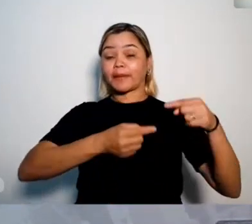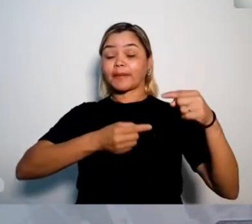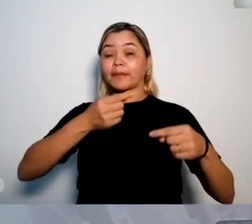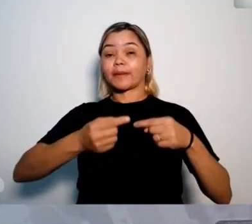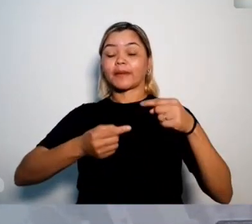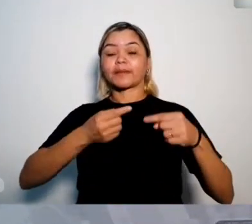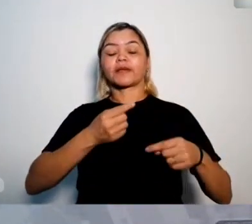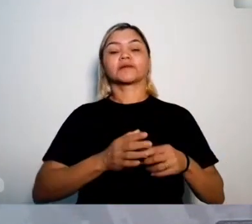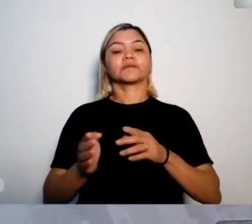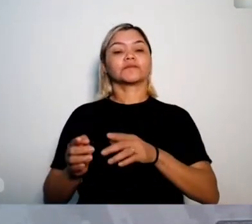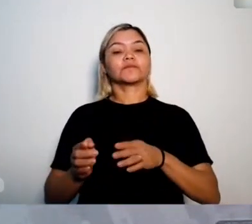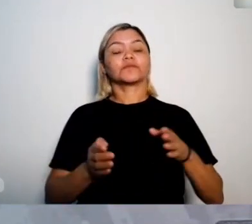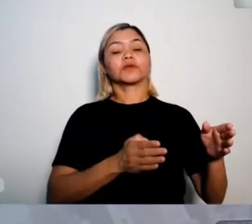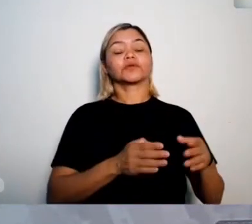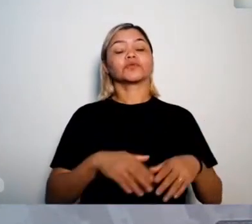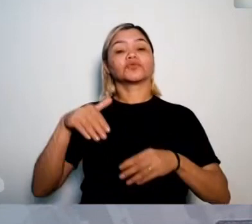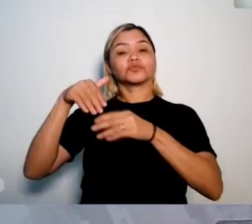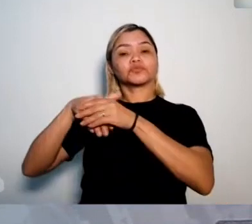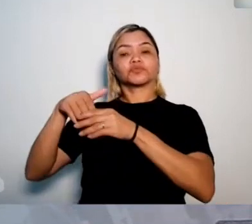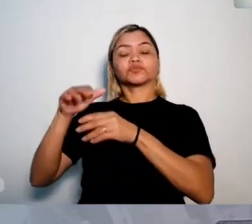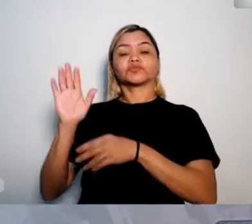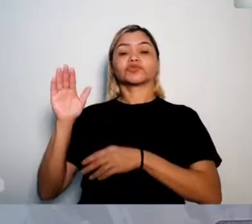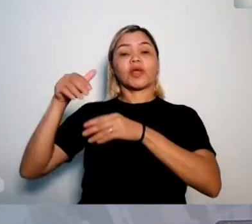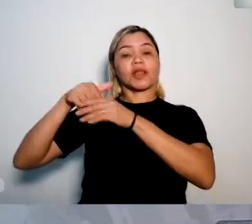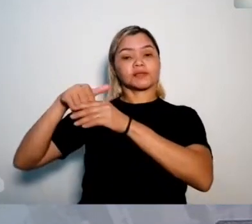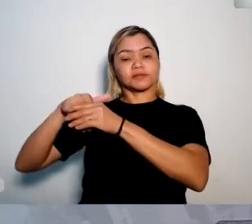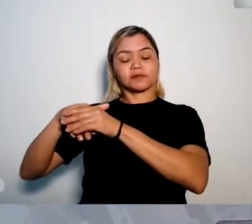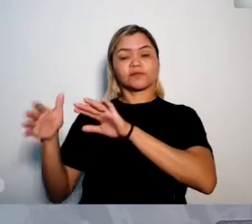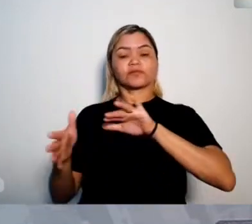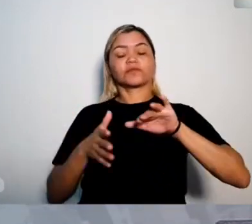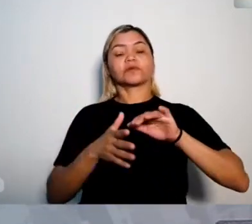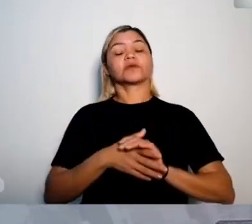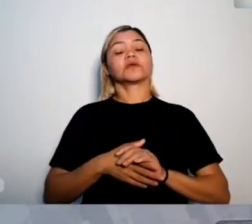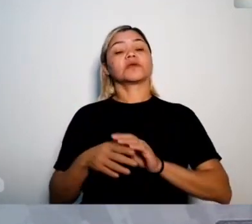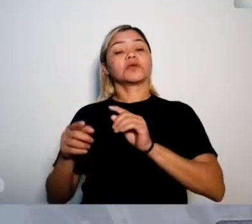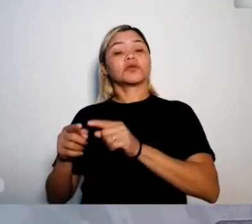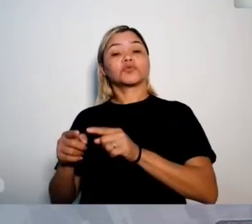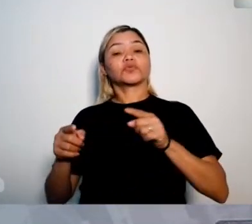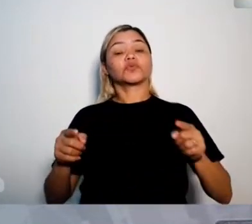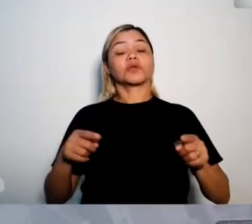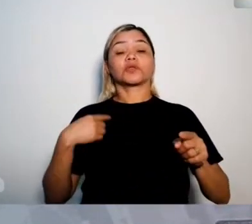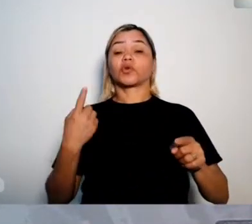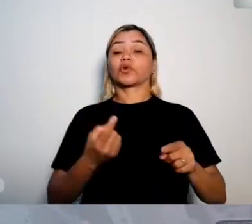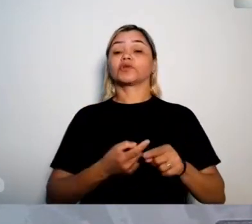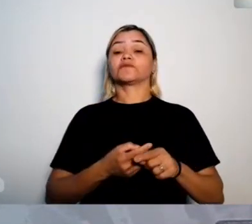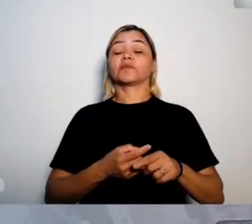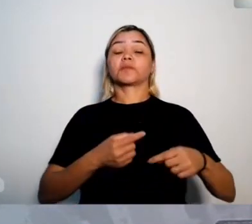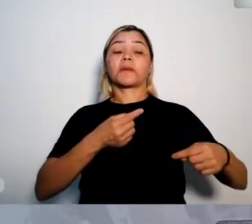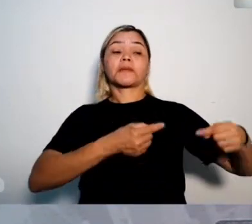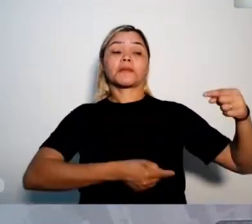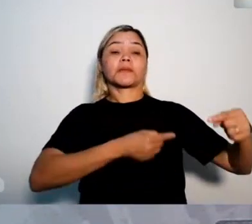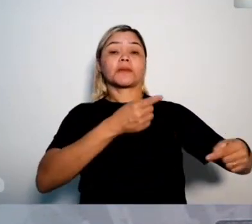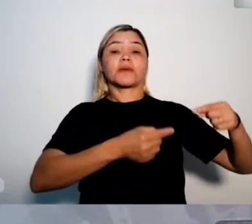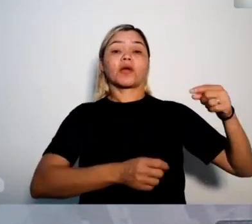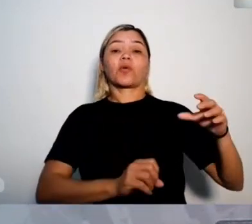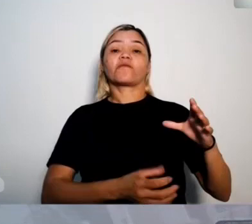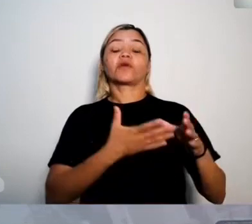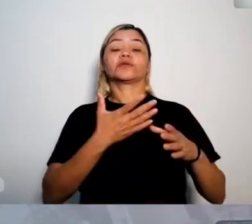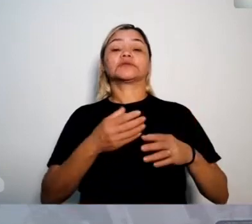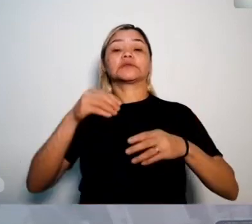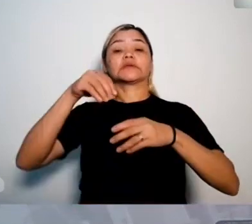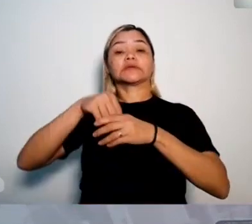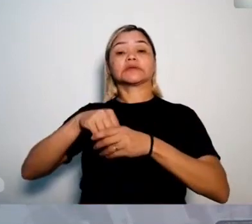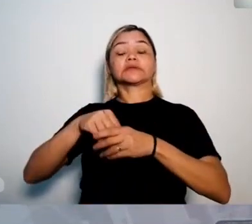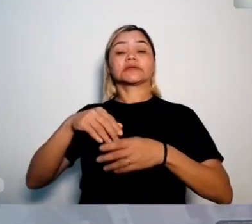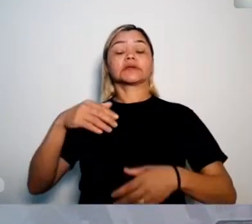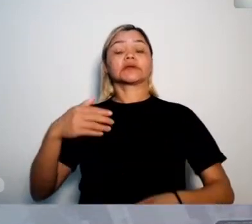período eleitoral, e talvez nós aqui que vamos dar o norte disso, dessa discussão de como ela vai acontecer na cidade, a gente